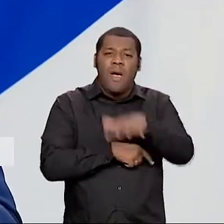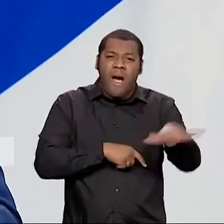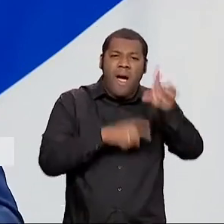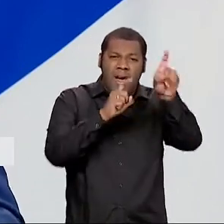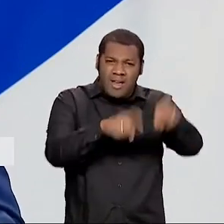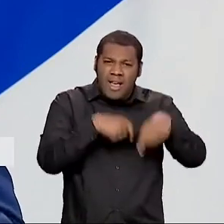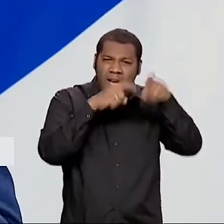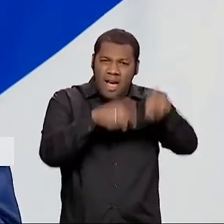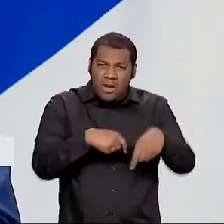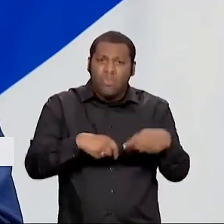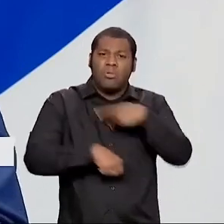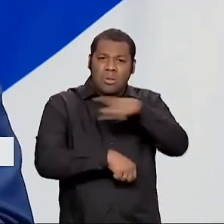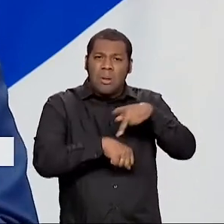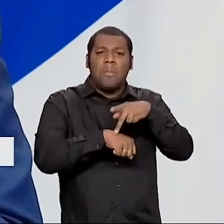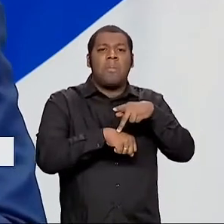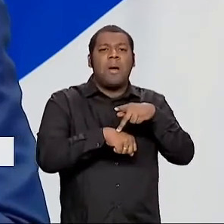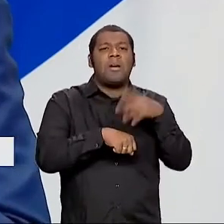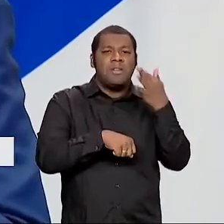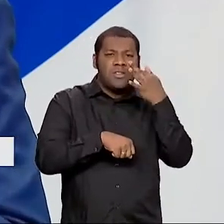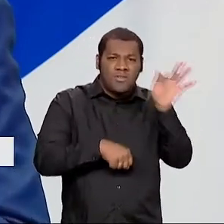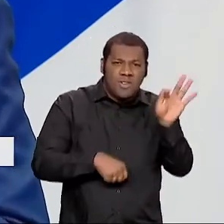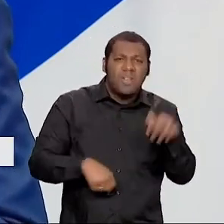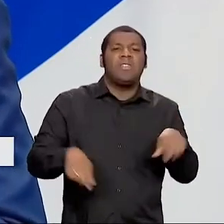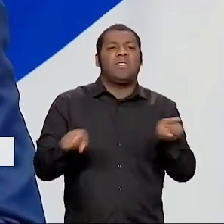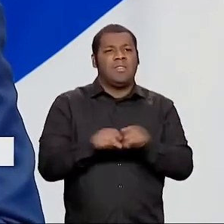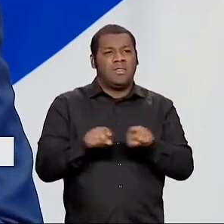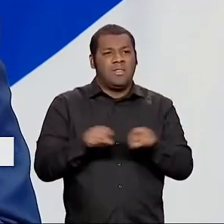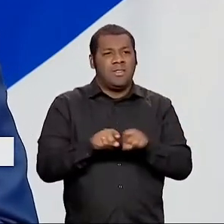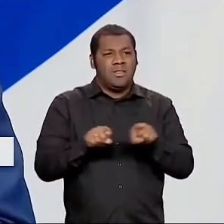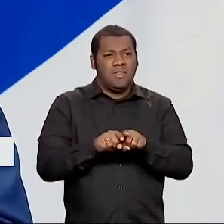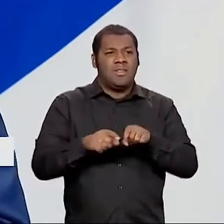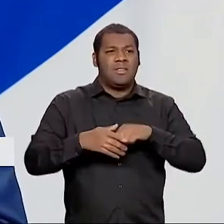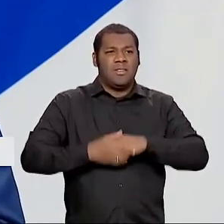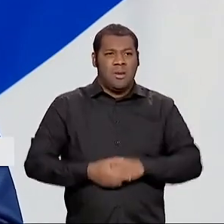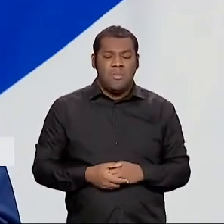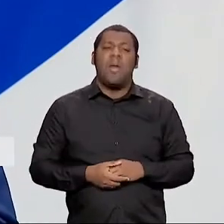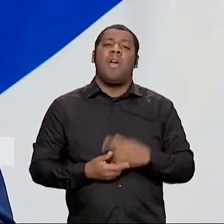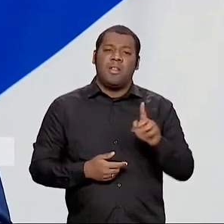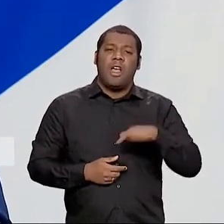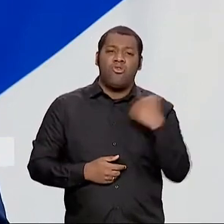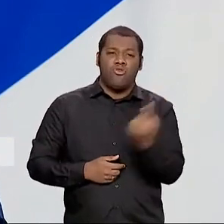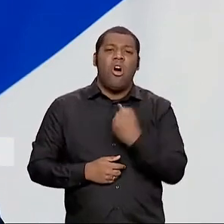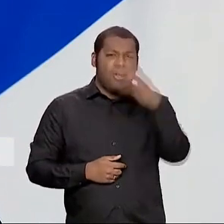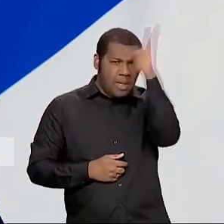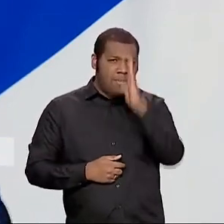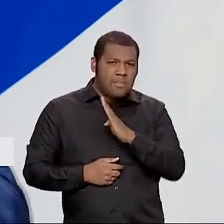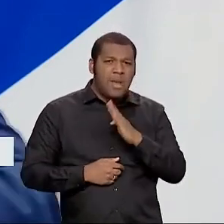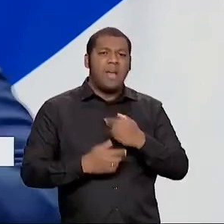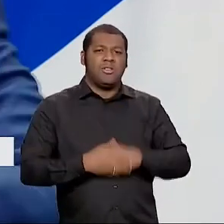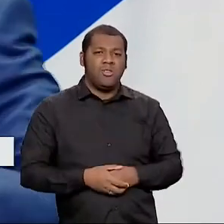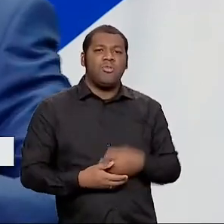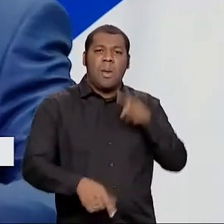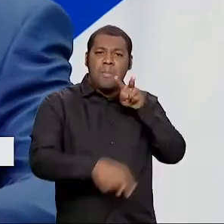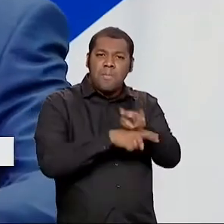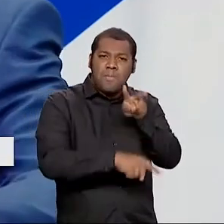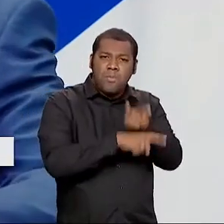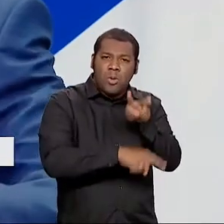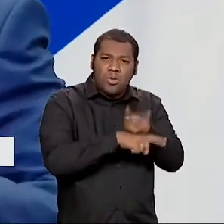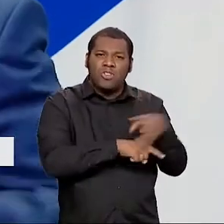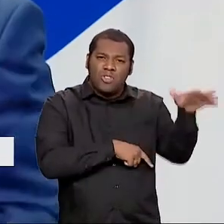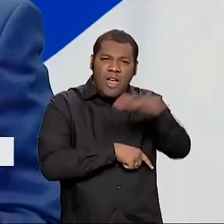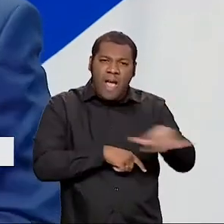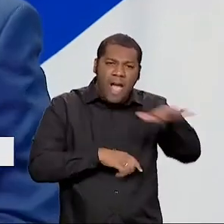que resguardar os interesses, sabe, das nossas pequenas e médias empresas, com a não